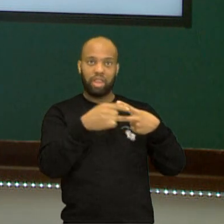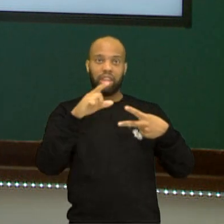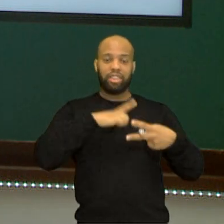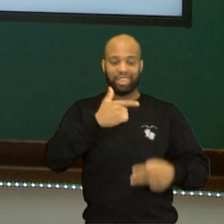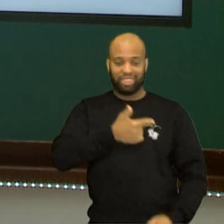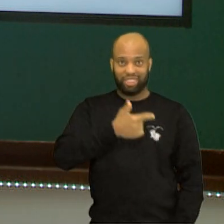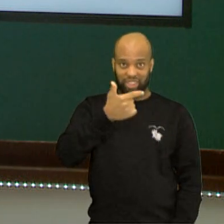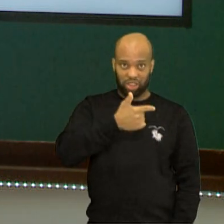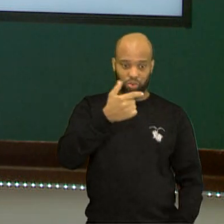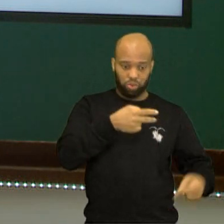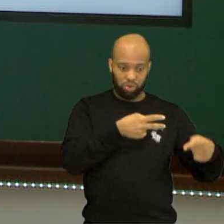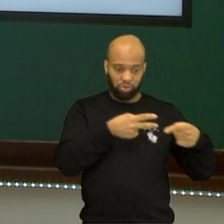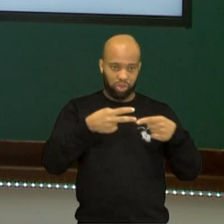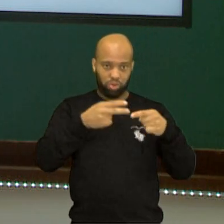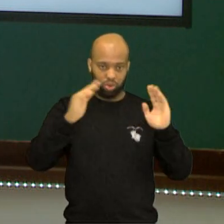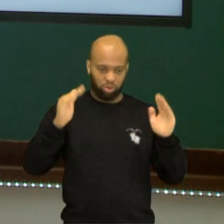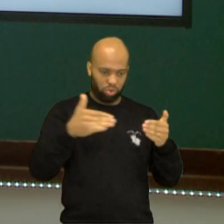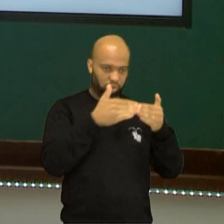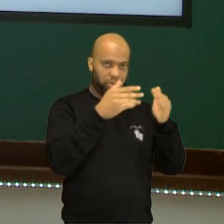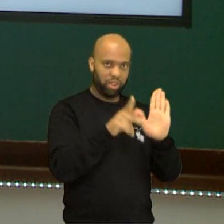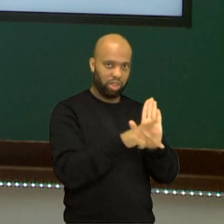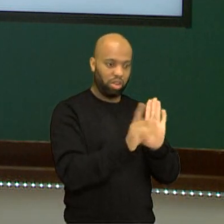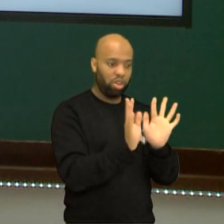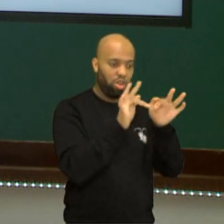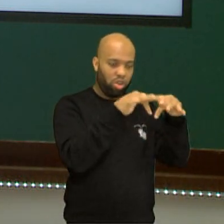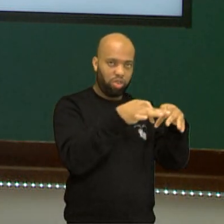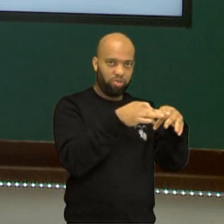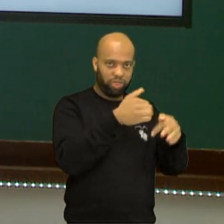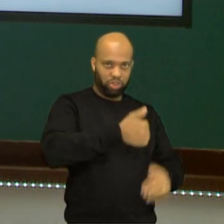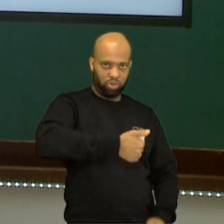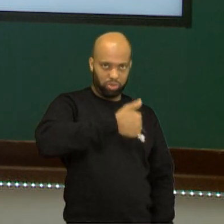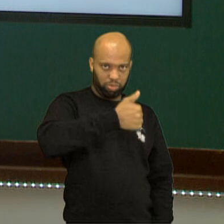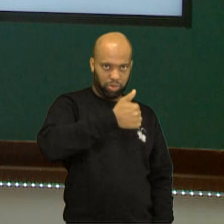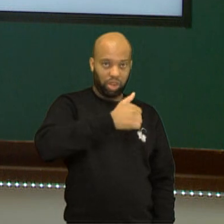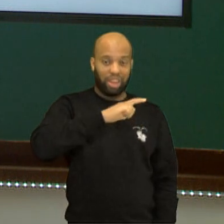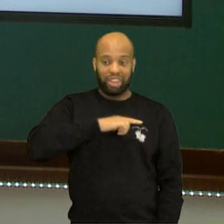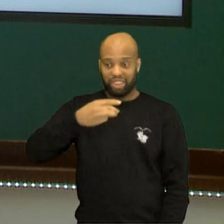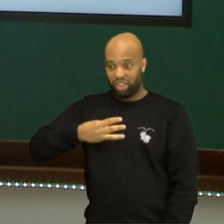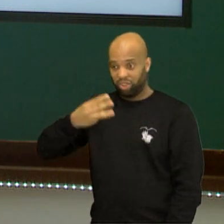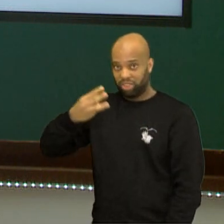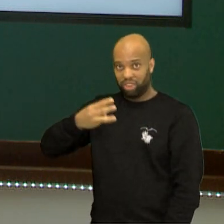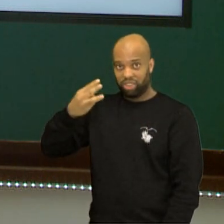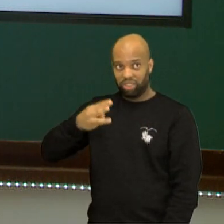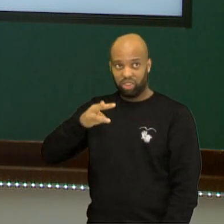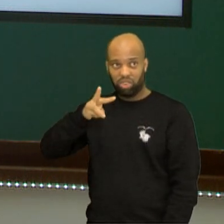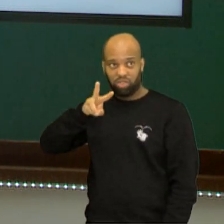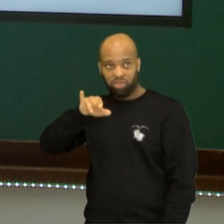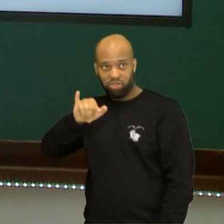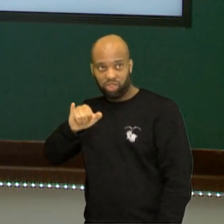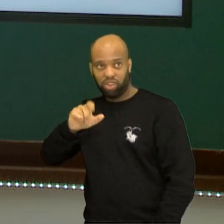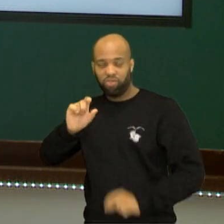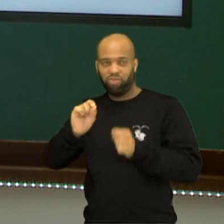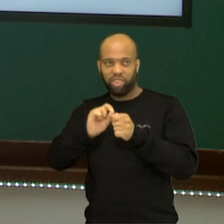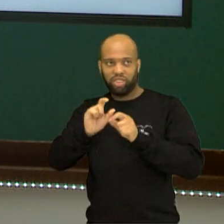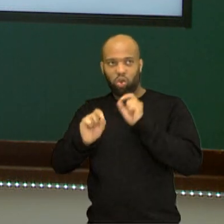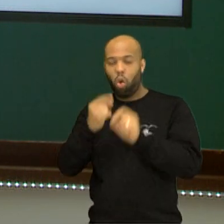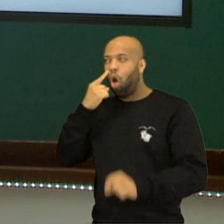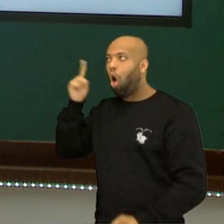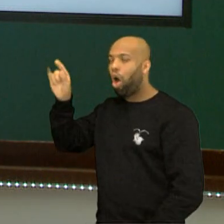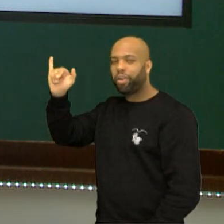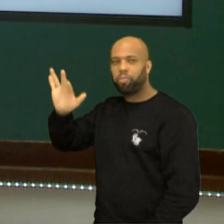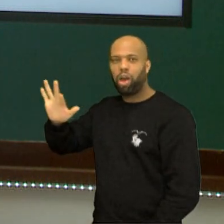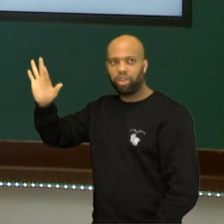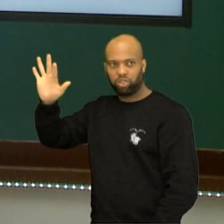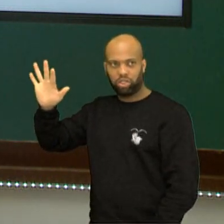vetor coincidindo com a extremidade final do primeiro, a origem do terceiro na extremidade final, na extremidade do